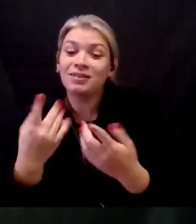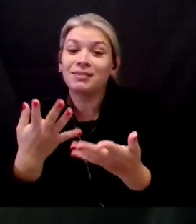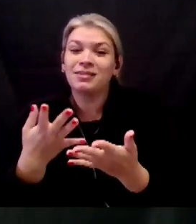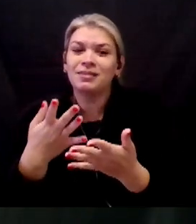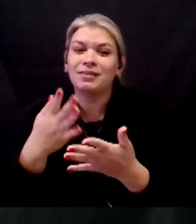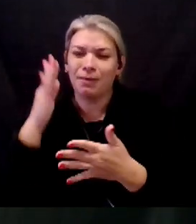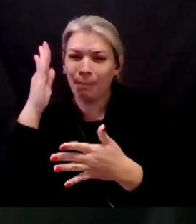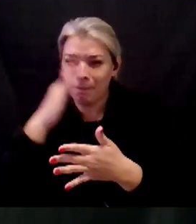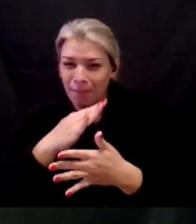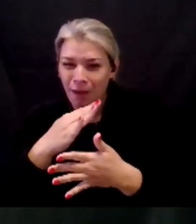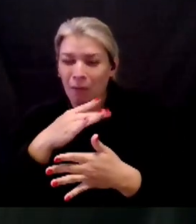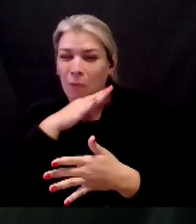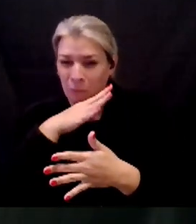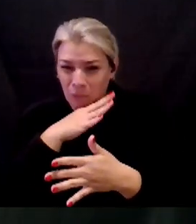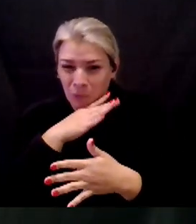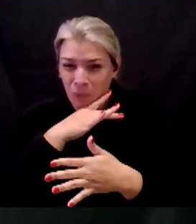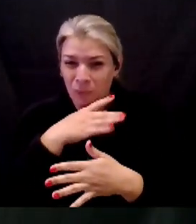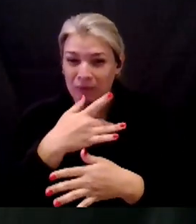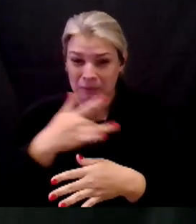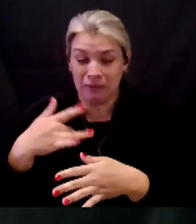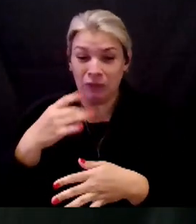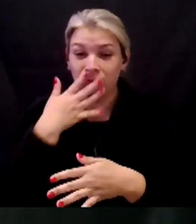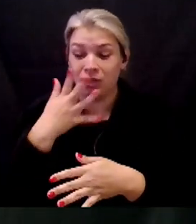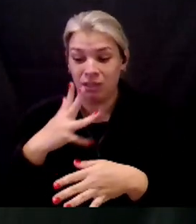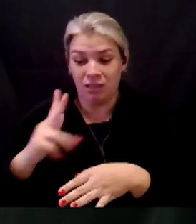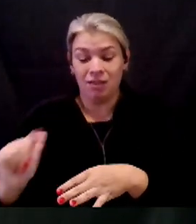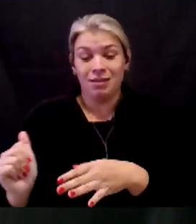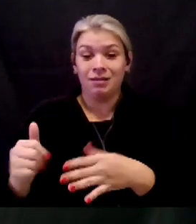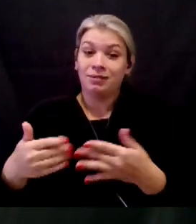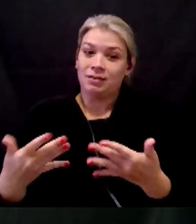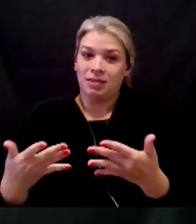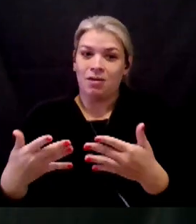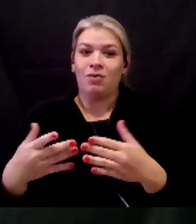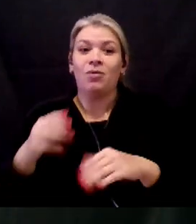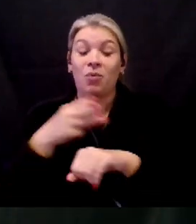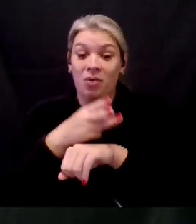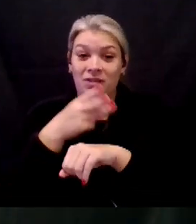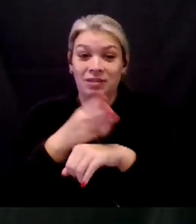se você tem alguma dúvida, manda sua mensagem pra gente. O WhatsApp está na tela,